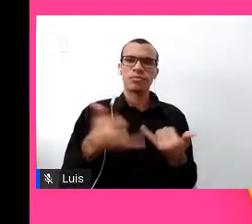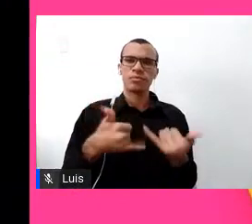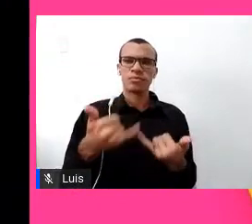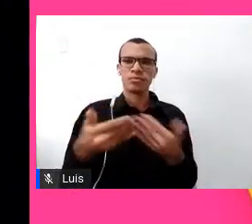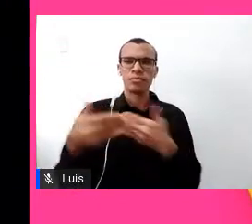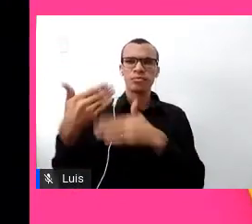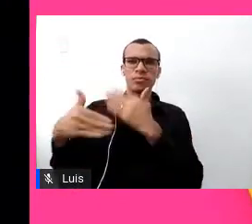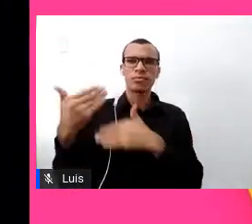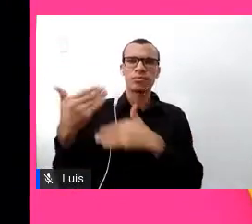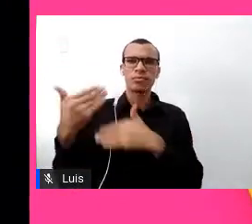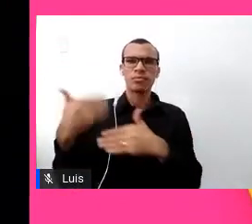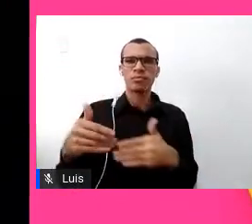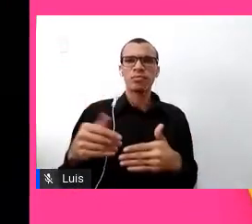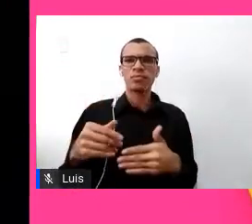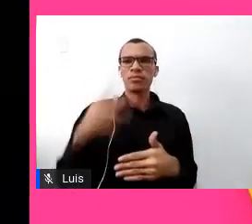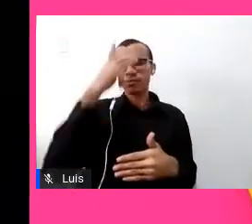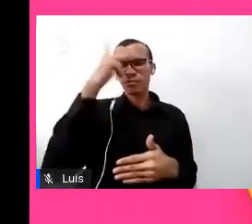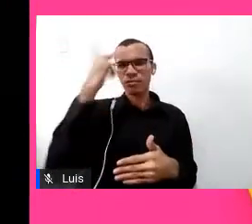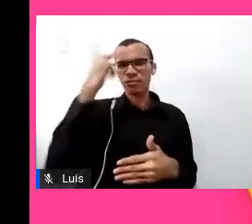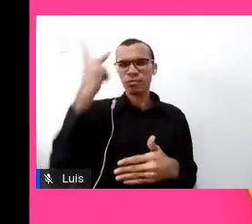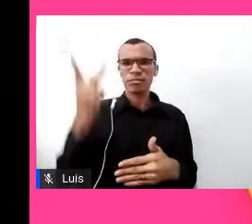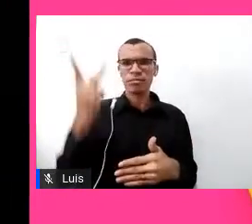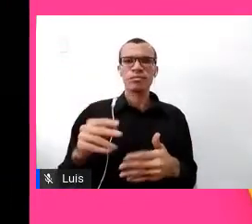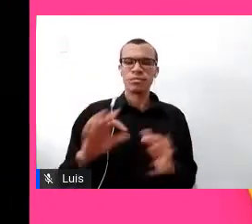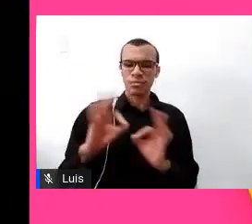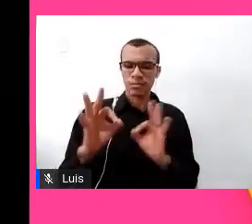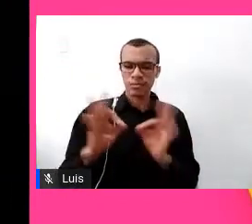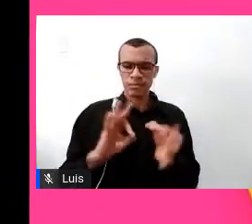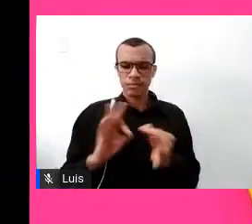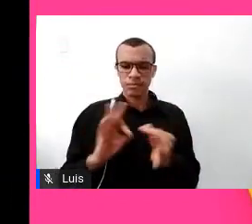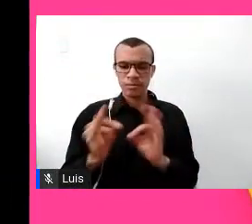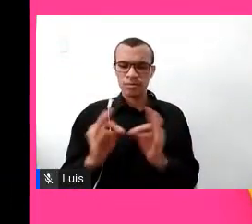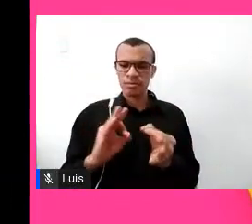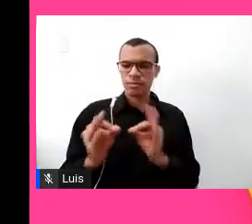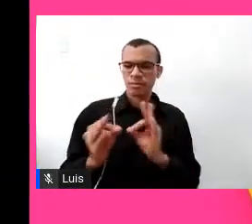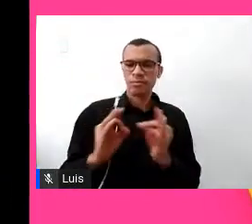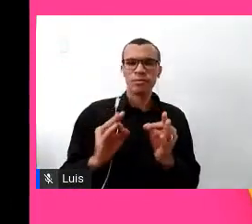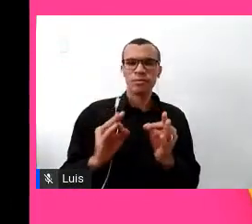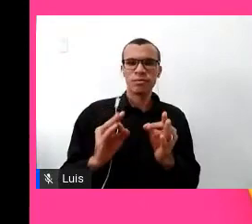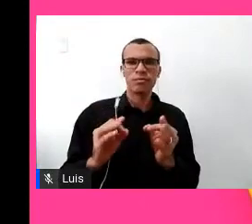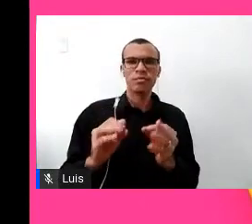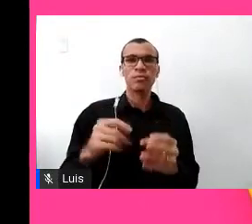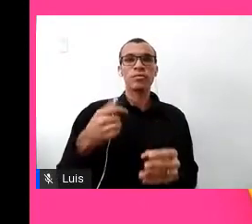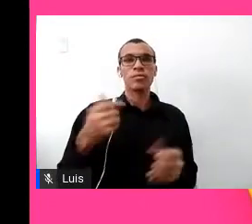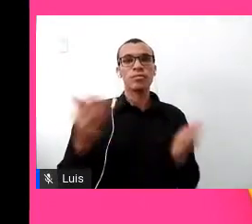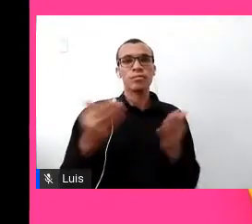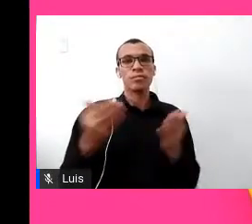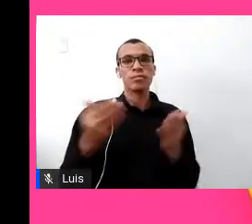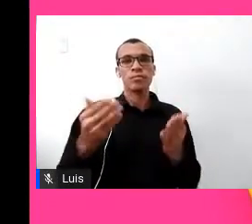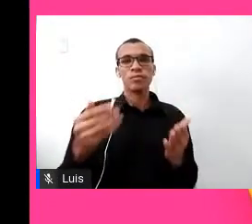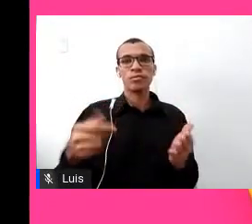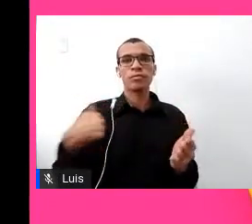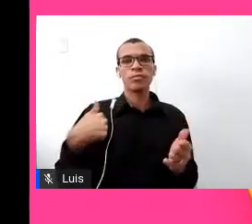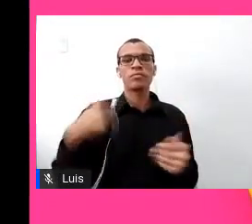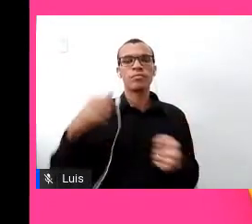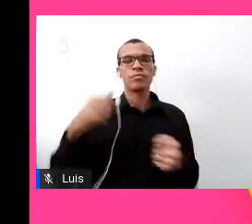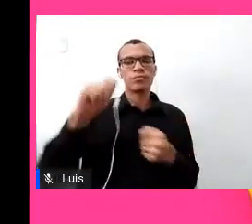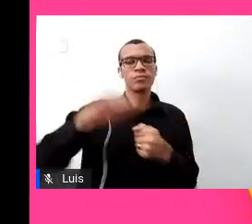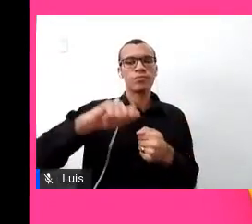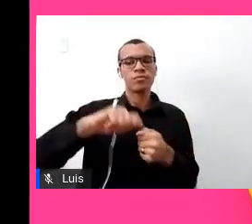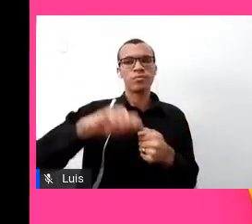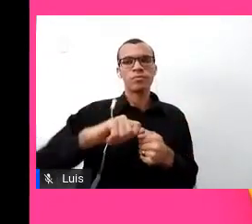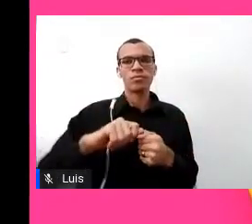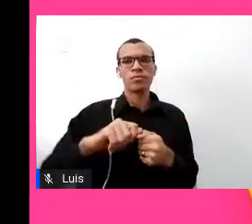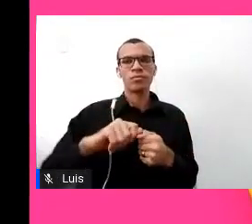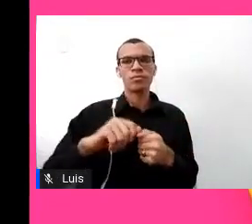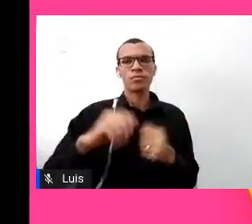faziam quebra-cabeça em família, né? Hoje em dia, em família, eu montaria a cabeça do Homem de Ferro, porque seria um trabalho bem